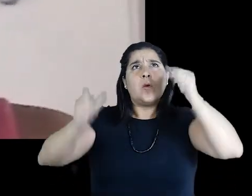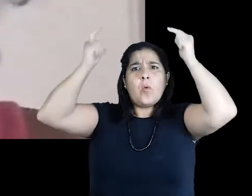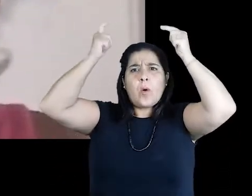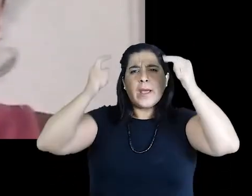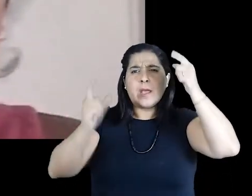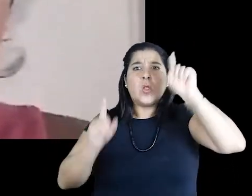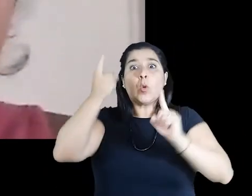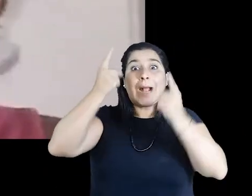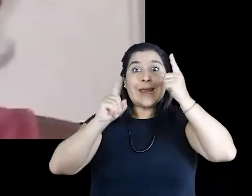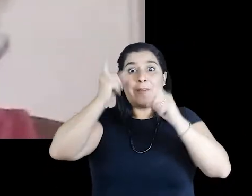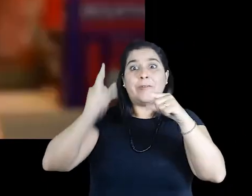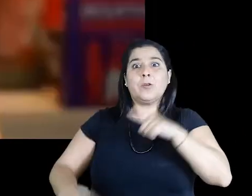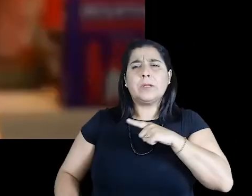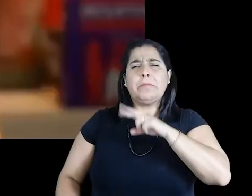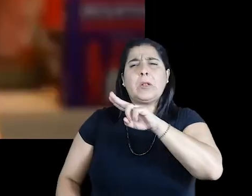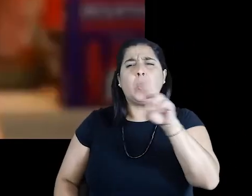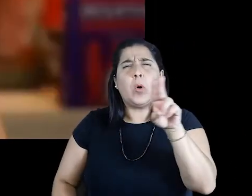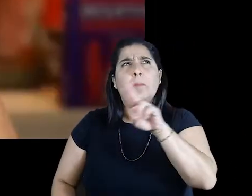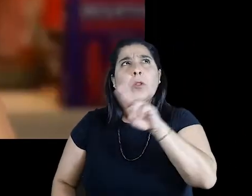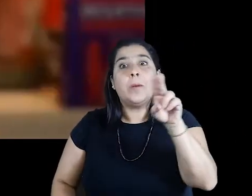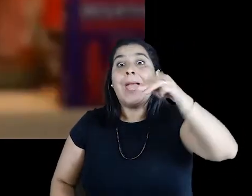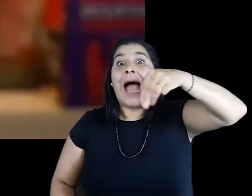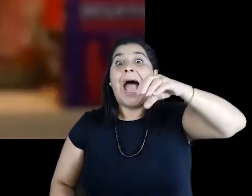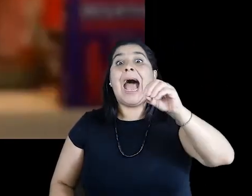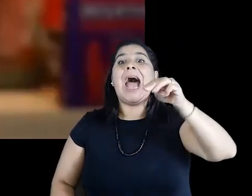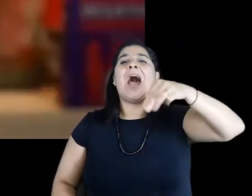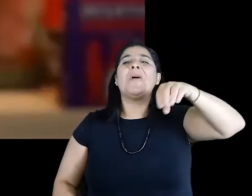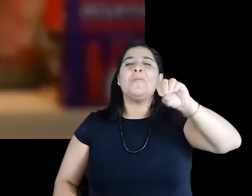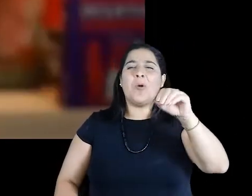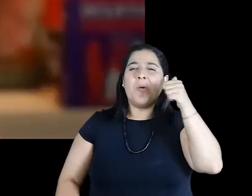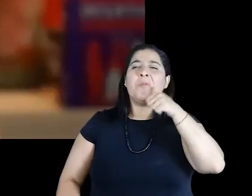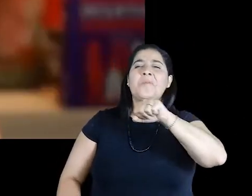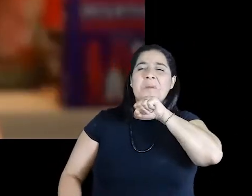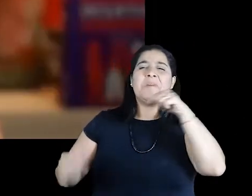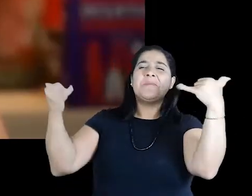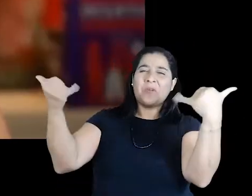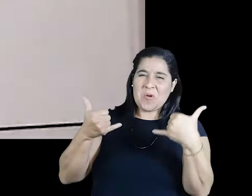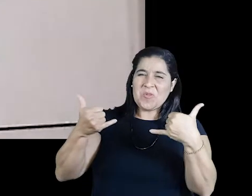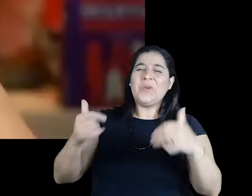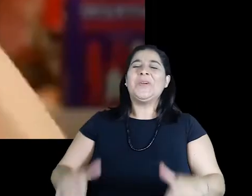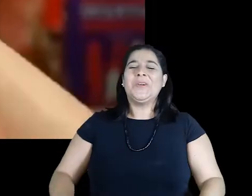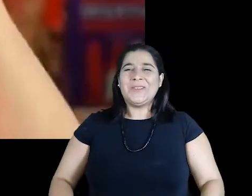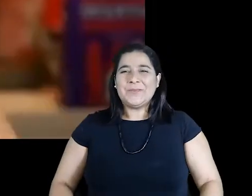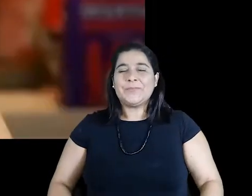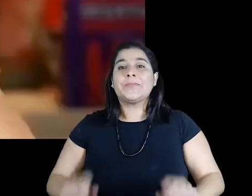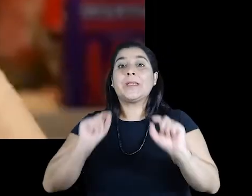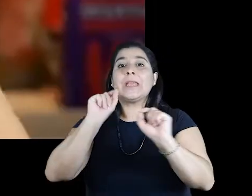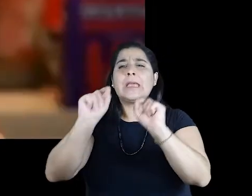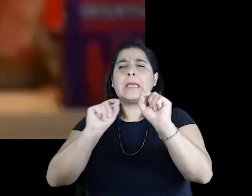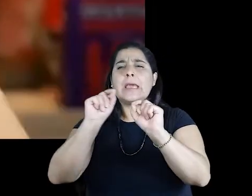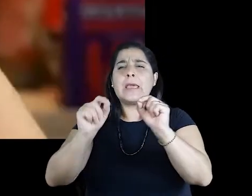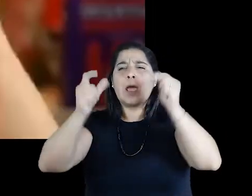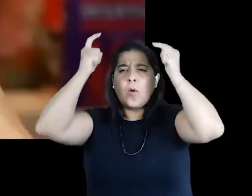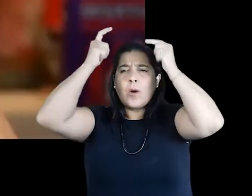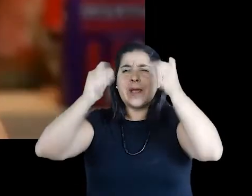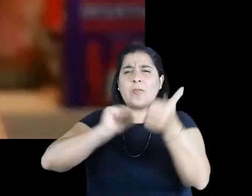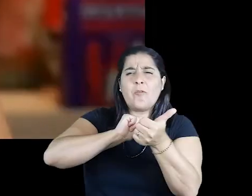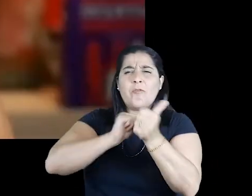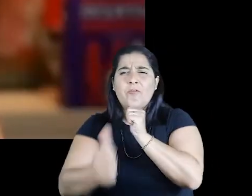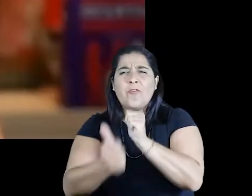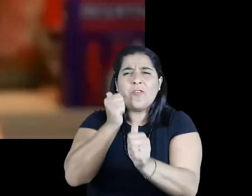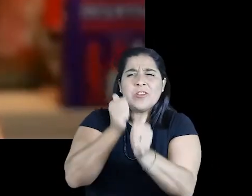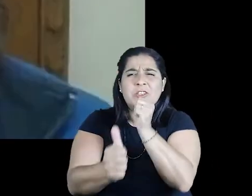falou como é que chama. Rei Momo. Isso, rei Momo. Quem é o rei do futebol hoje em